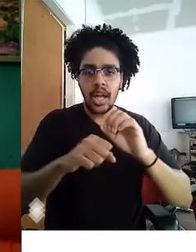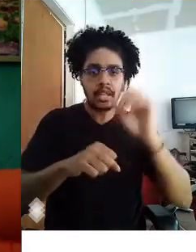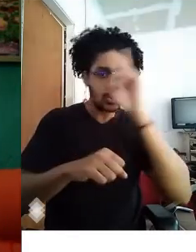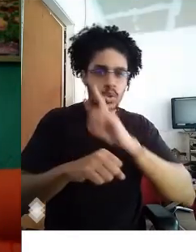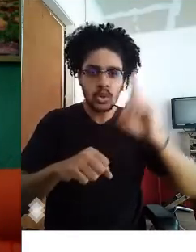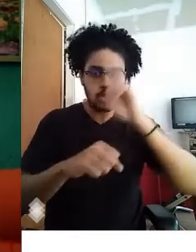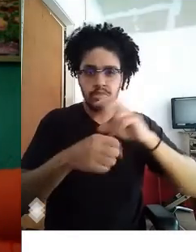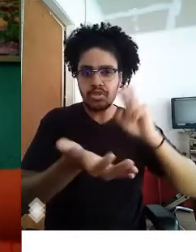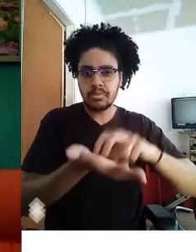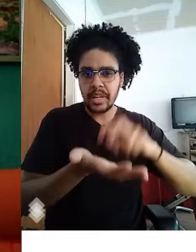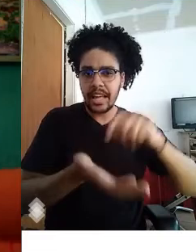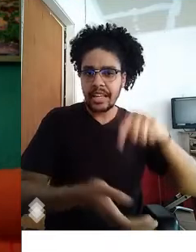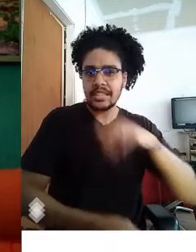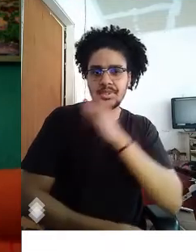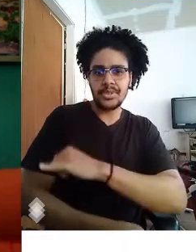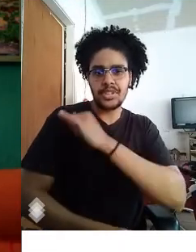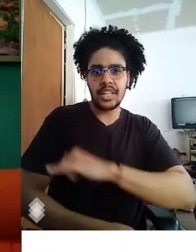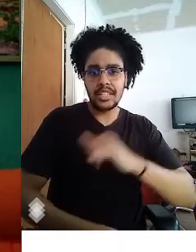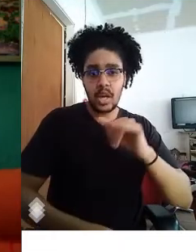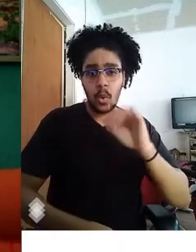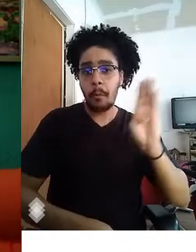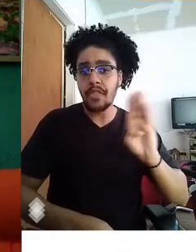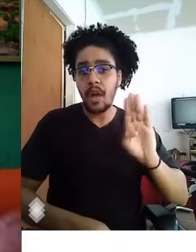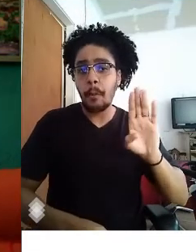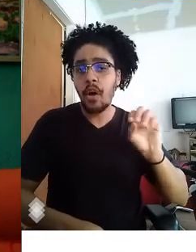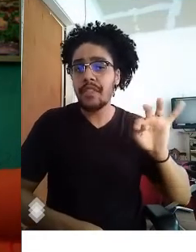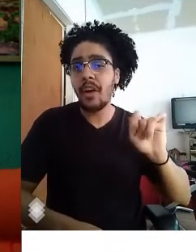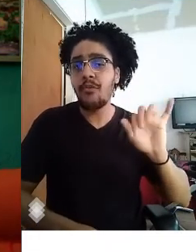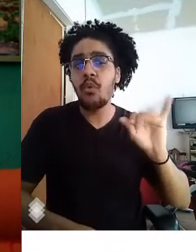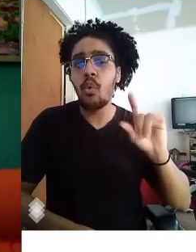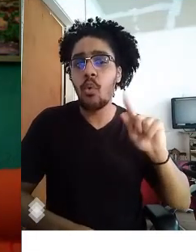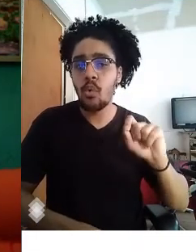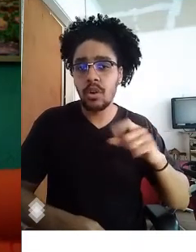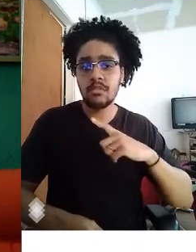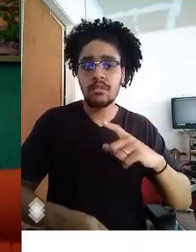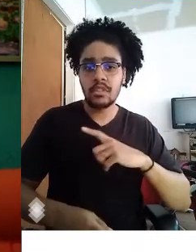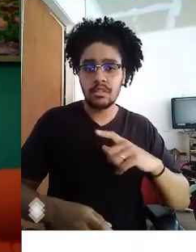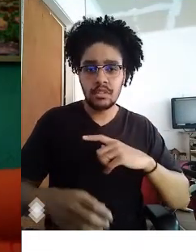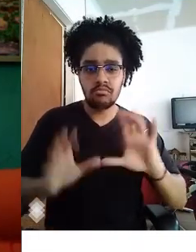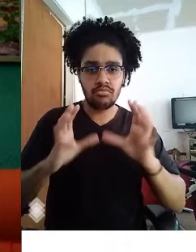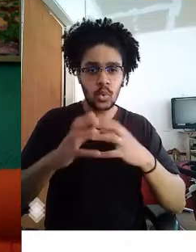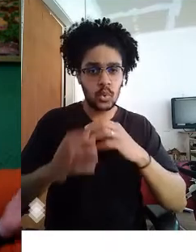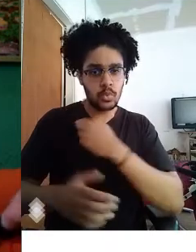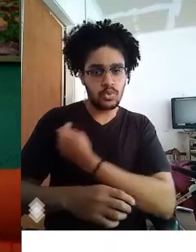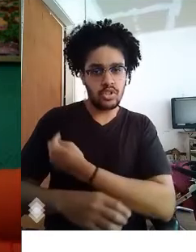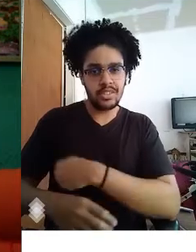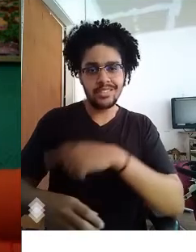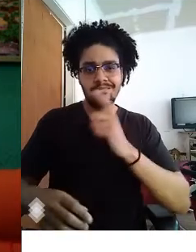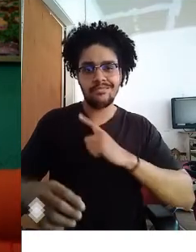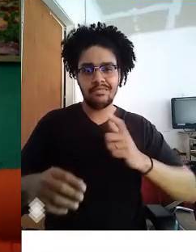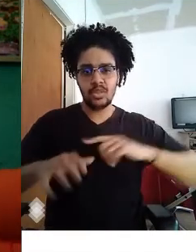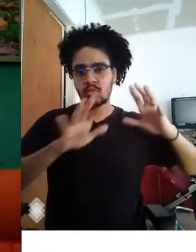visto nesse vídeo, onde manifestantes num domingo de manhã, aqui na cidade do Rio de Janeiro, no bairro de Botafogo, aonde